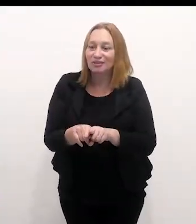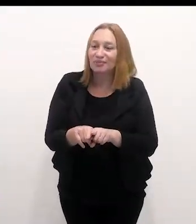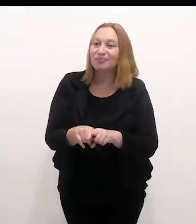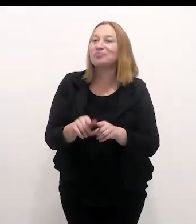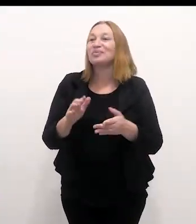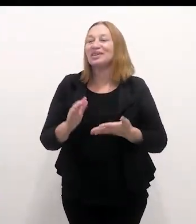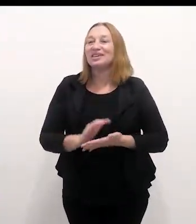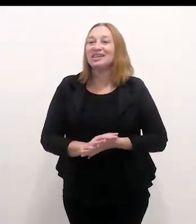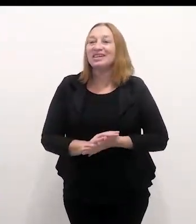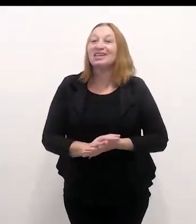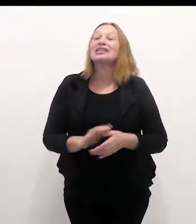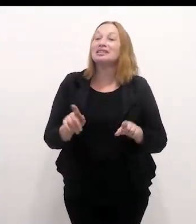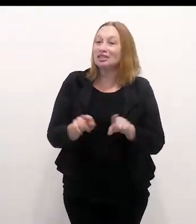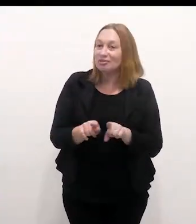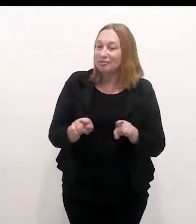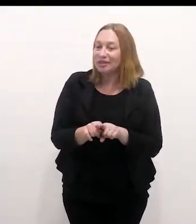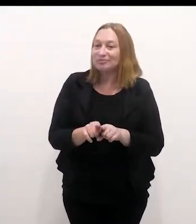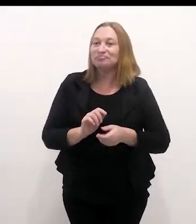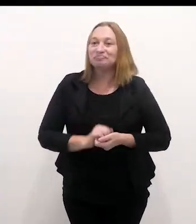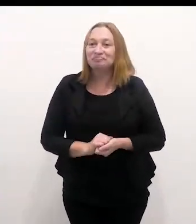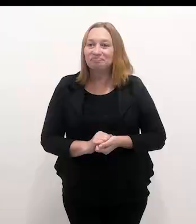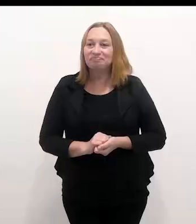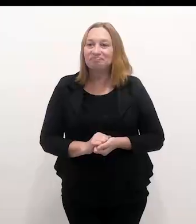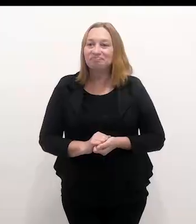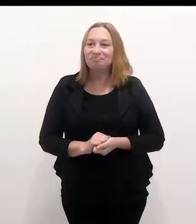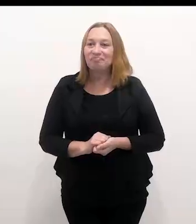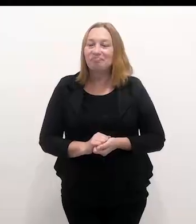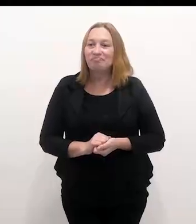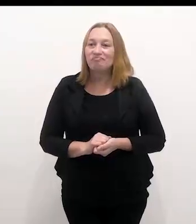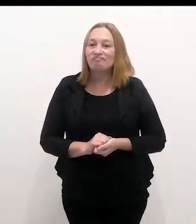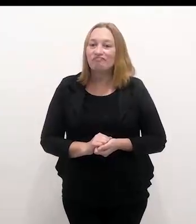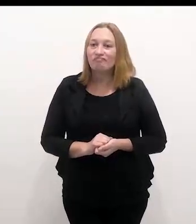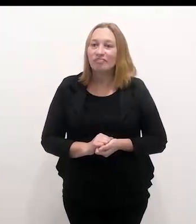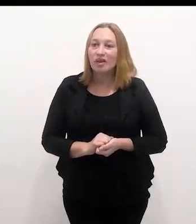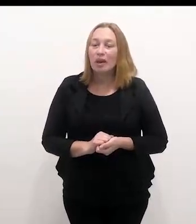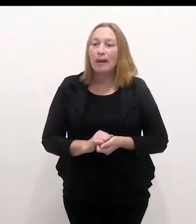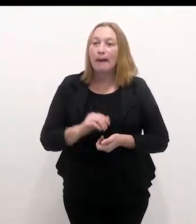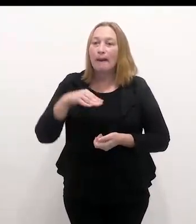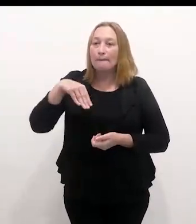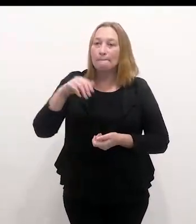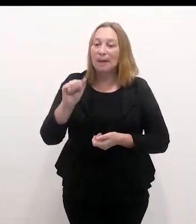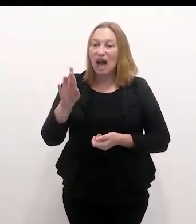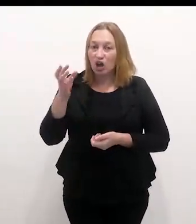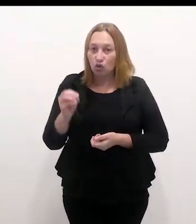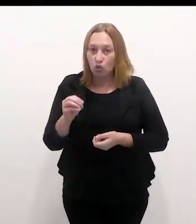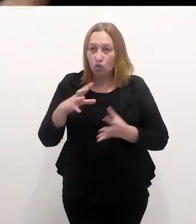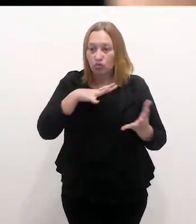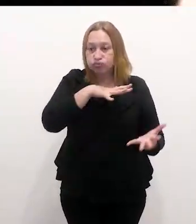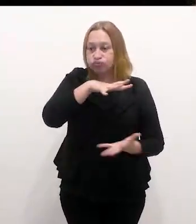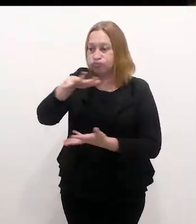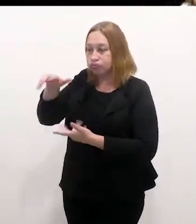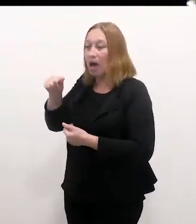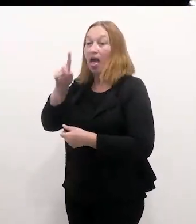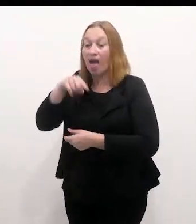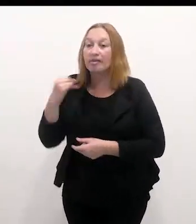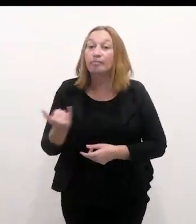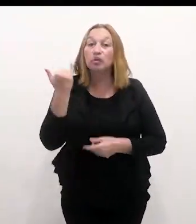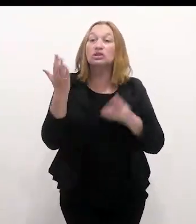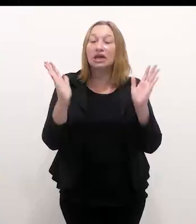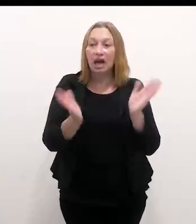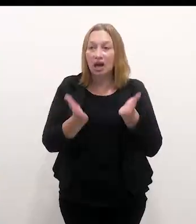Então, alguns setores foram identificados. Além disso, no âmbito mais macro,